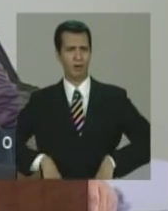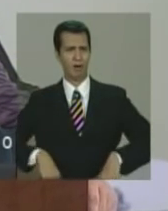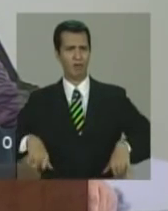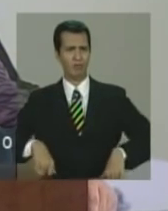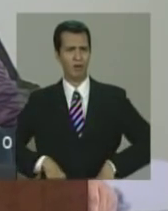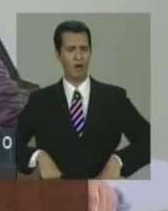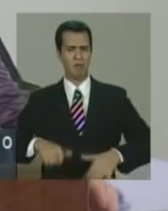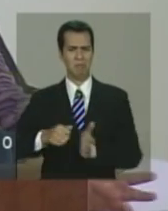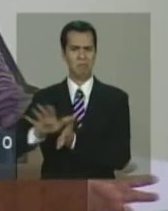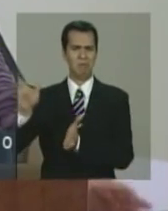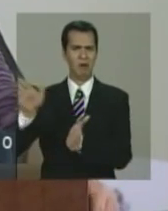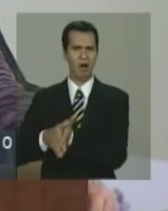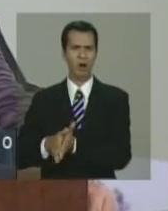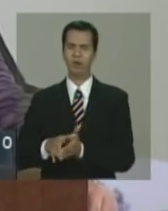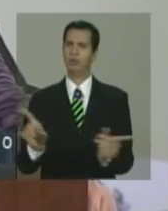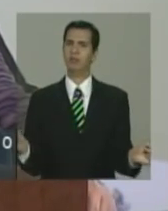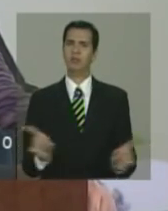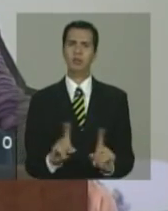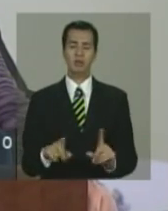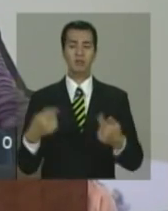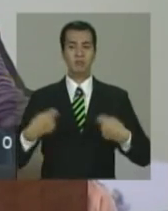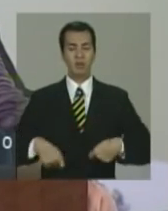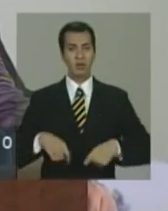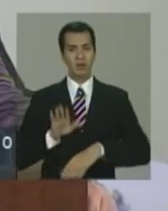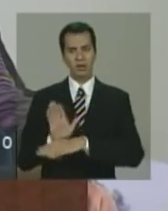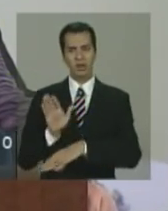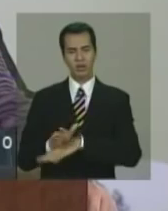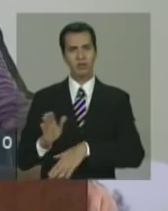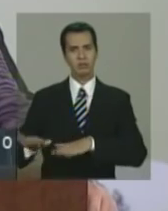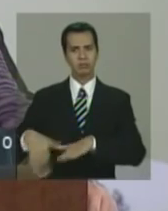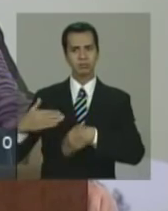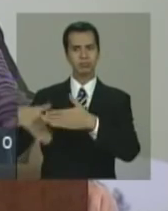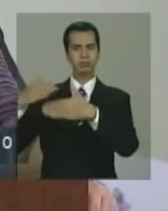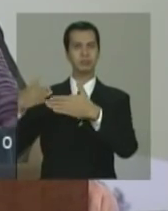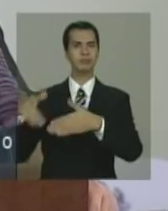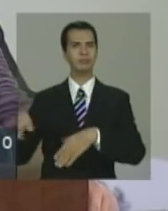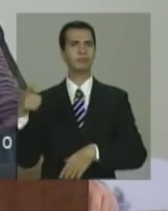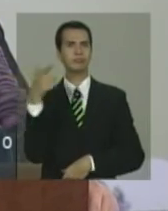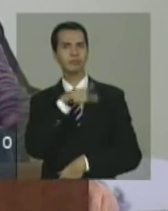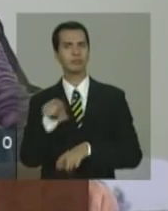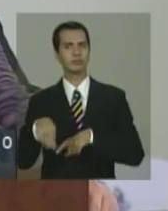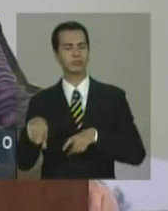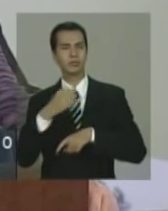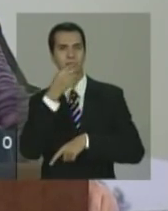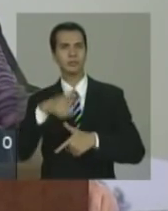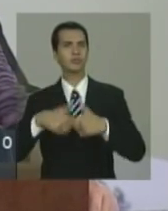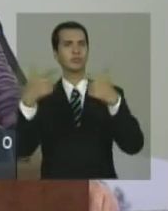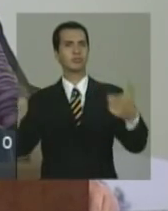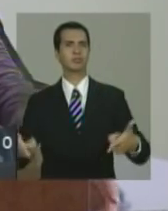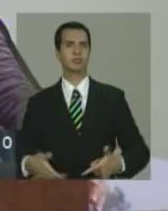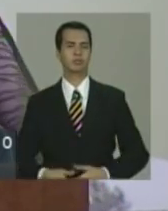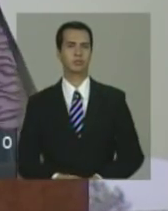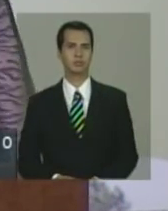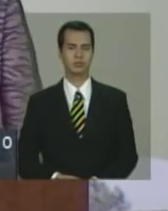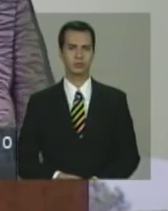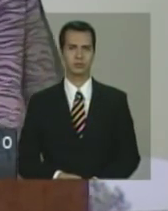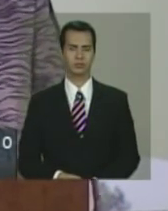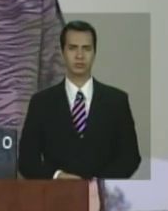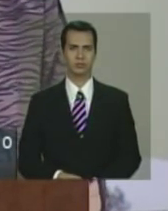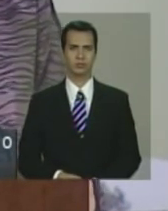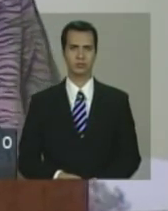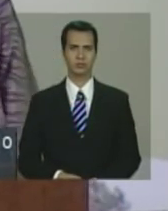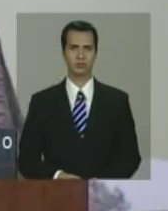fosse uma grande oportunidade ser agricultor nesse país. Não algo que